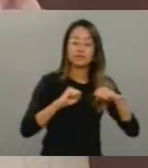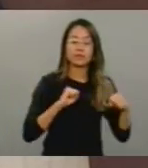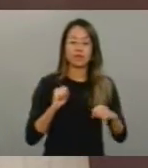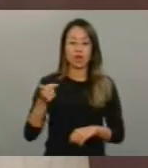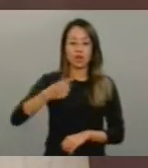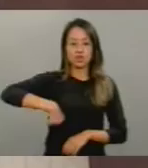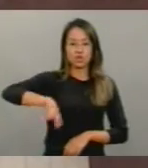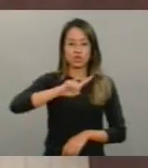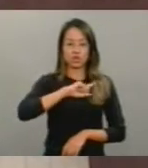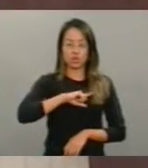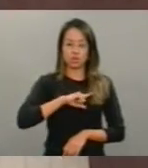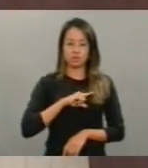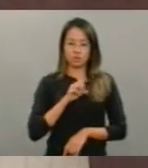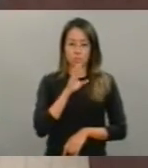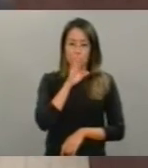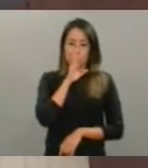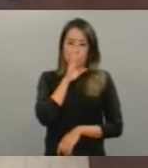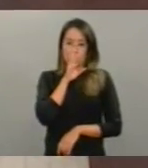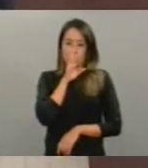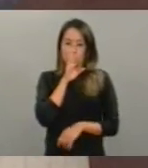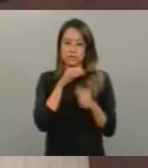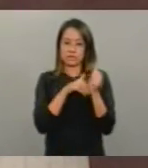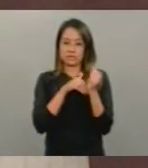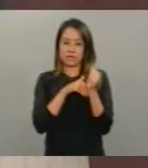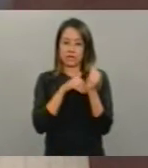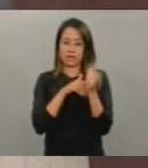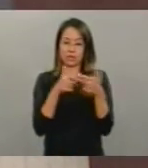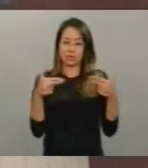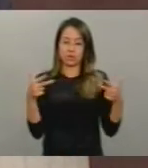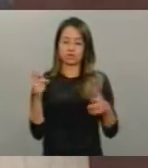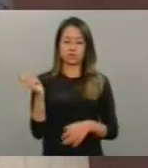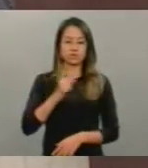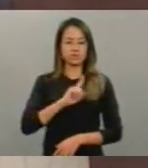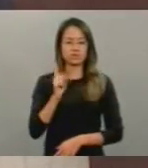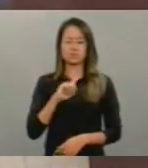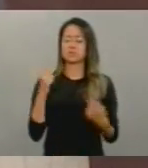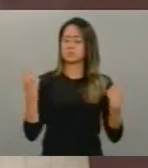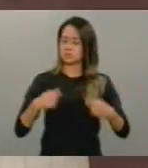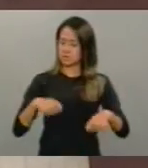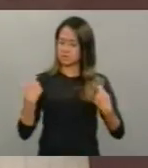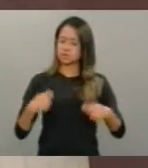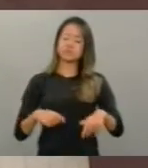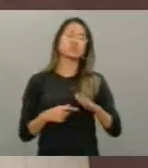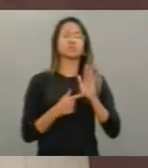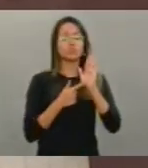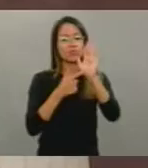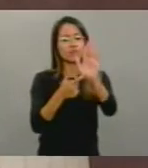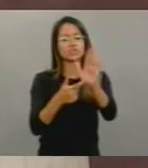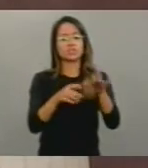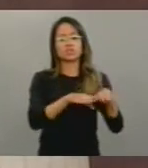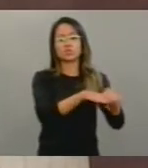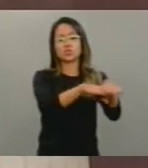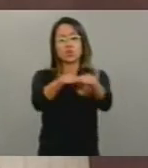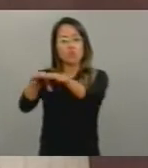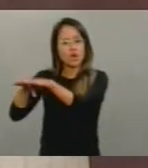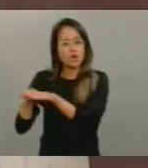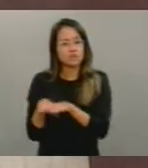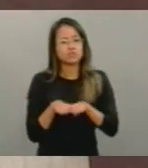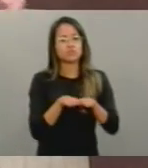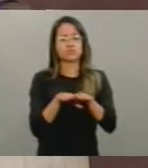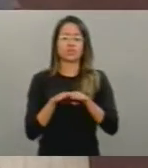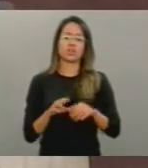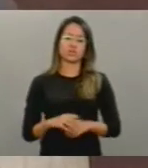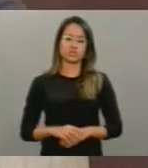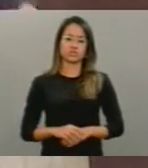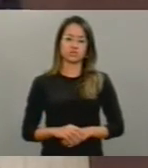nos furtar de encarar isso. É preciso colocar, sim, a igualdade de gênero, a equidade